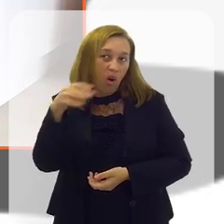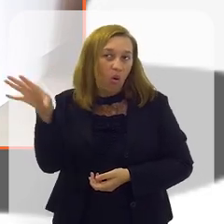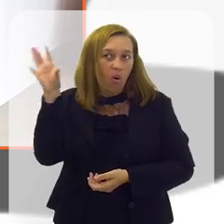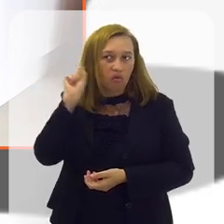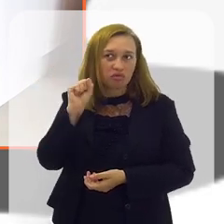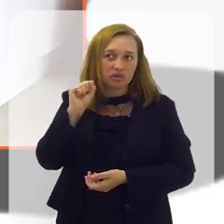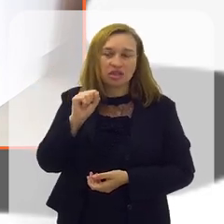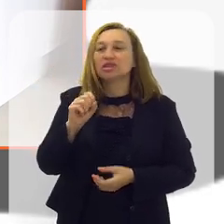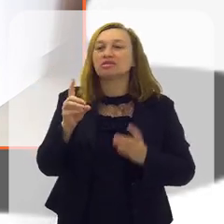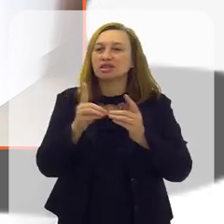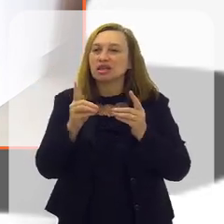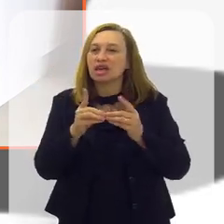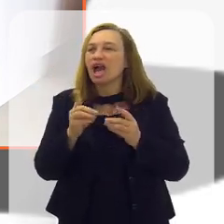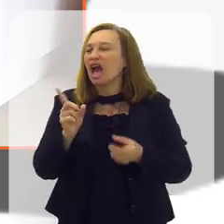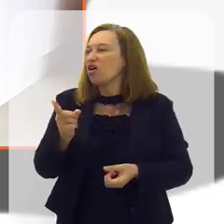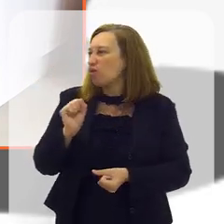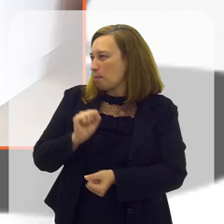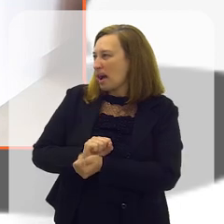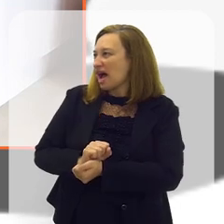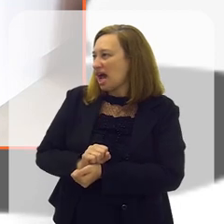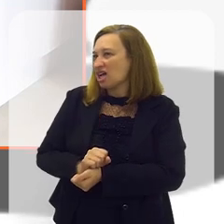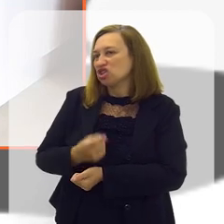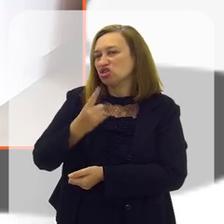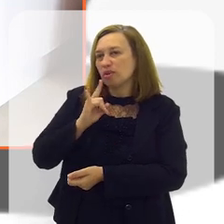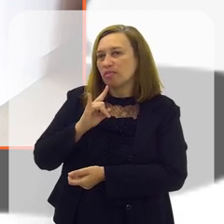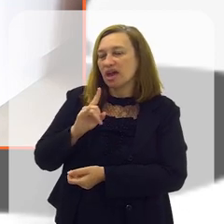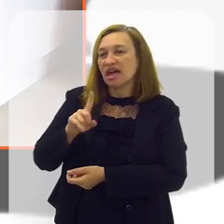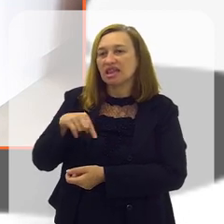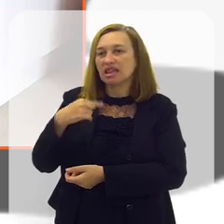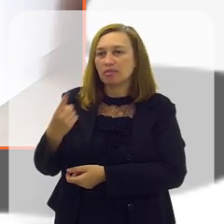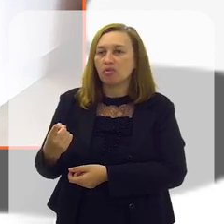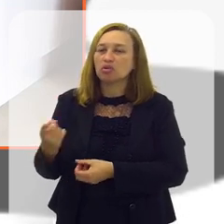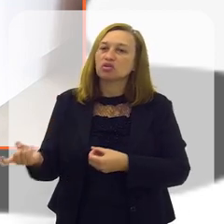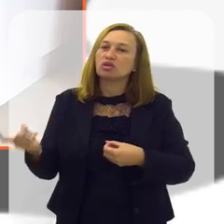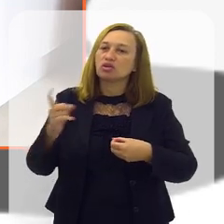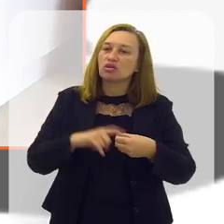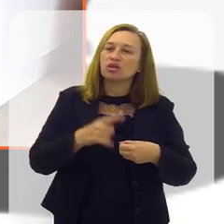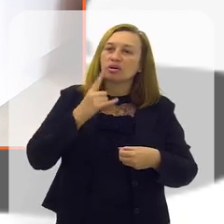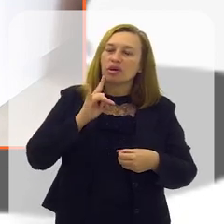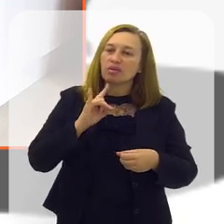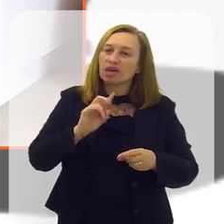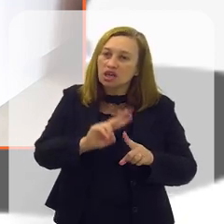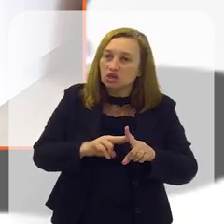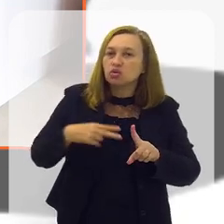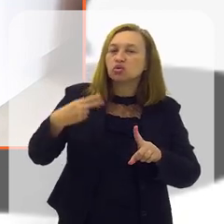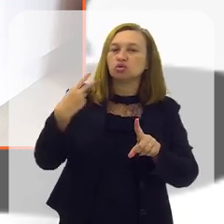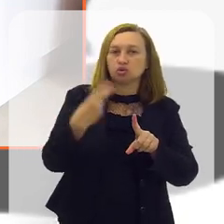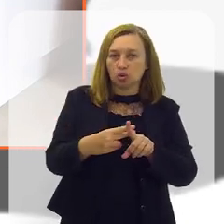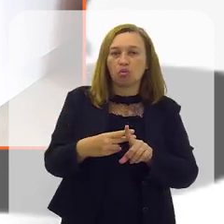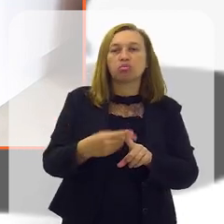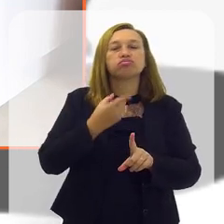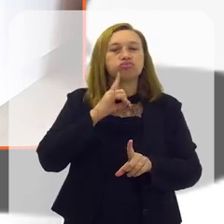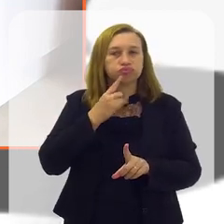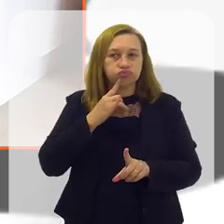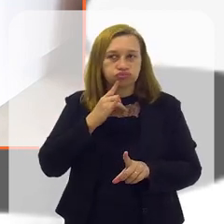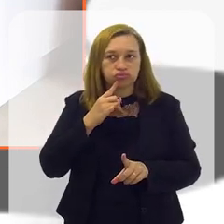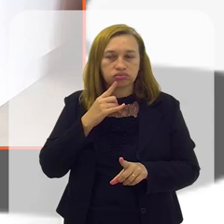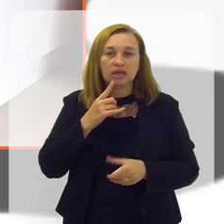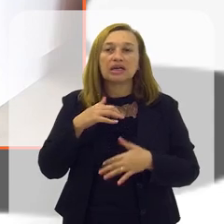eu ouvir isso, principalmente nos atendimentos. Eu vou dar um tempo. E aí, quando aquela pessoa volta a beber, ela volta a beber com